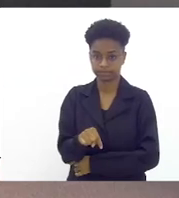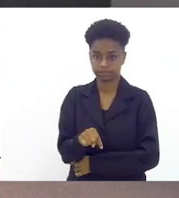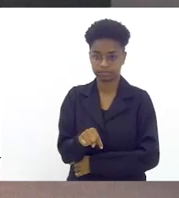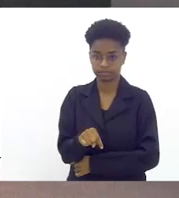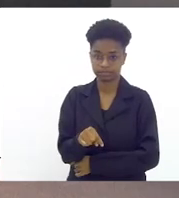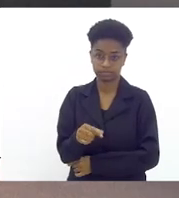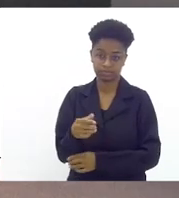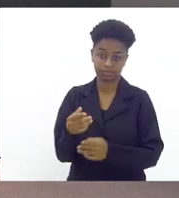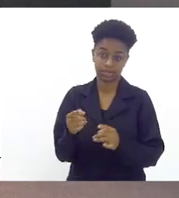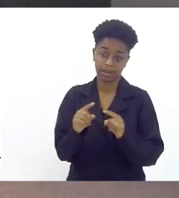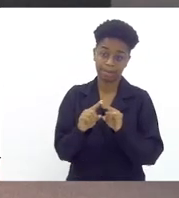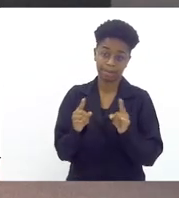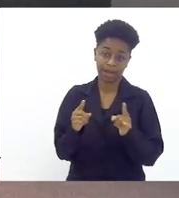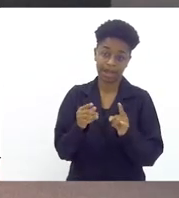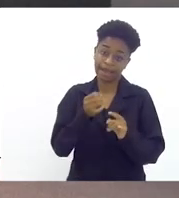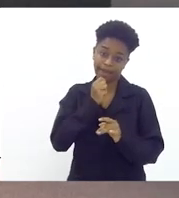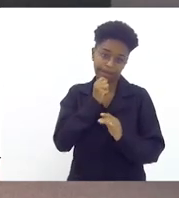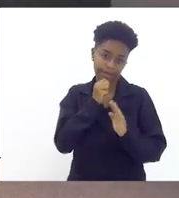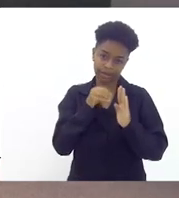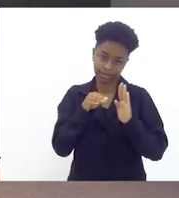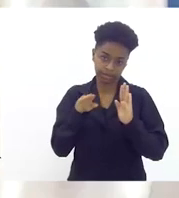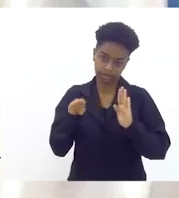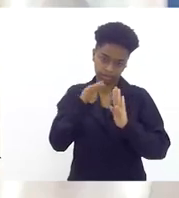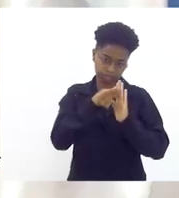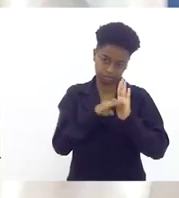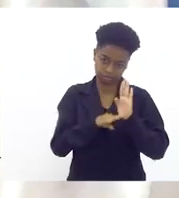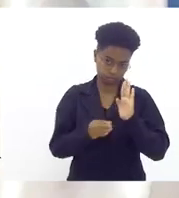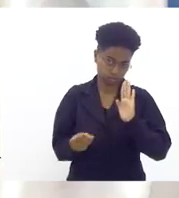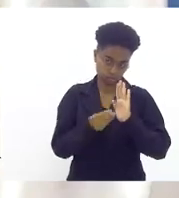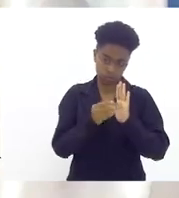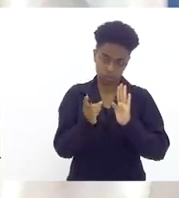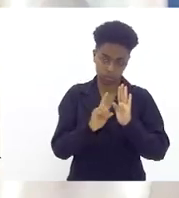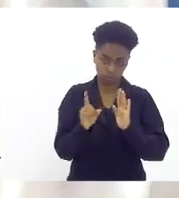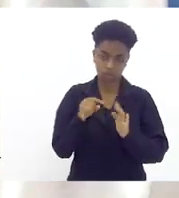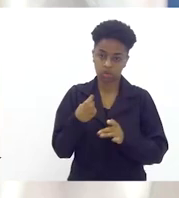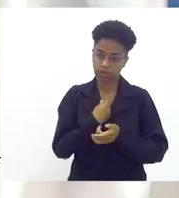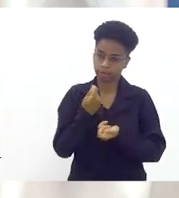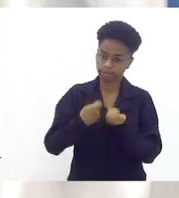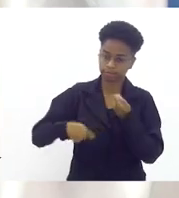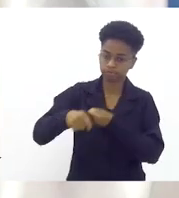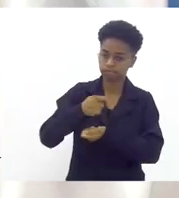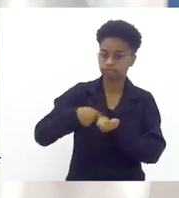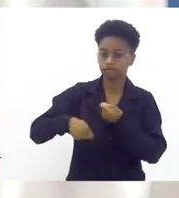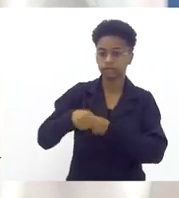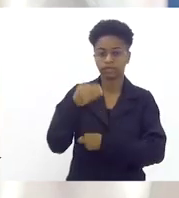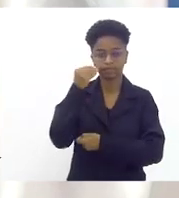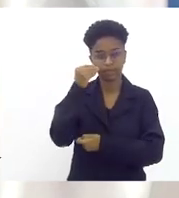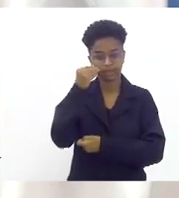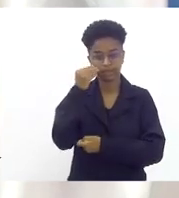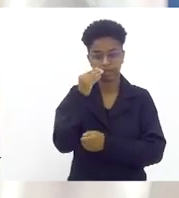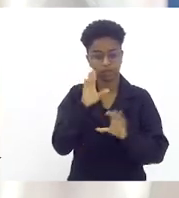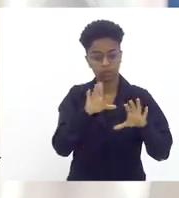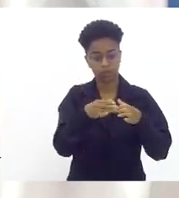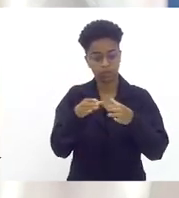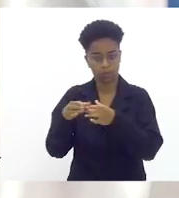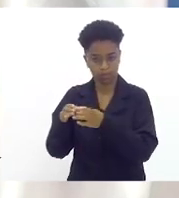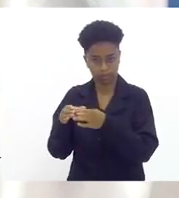foi levado à ordem do dia pela presidência da casa, nós ainda estamos em negociação para que ele seja apreciado nas